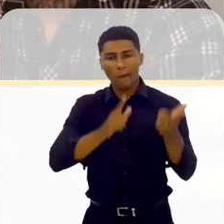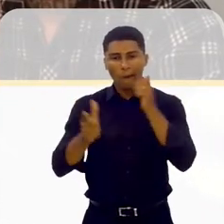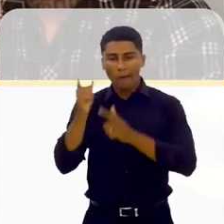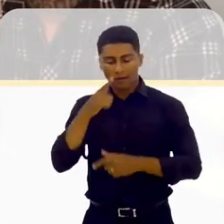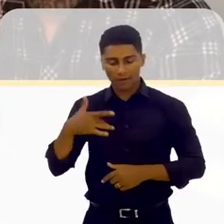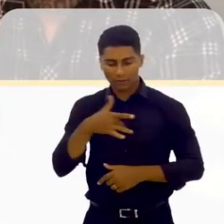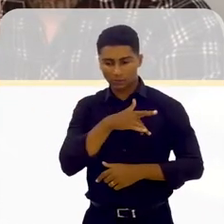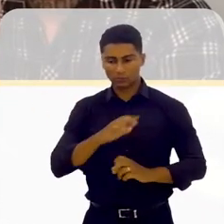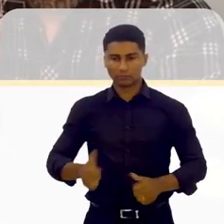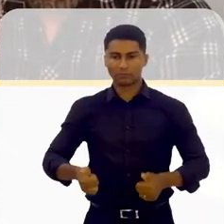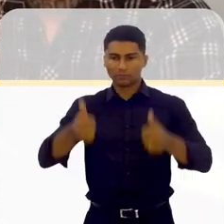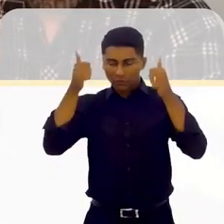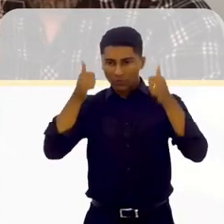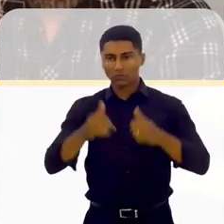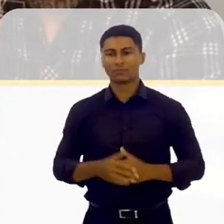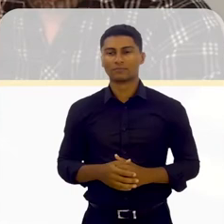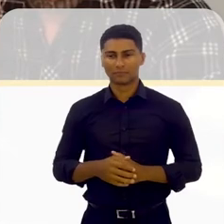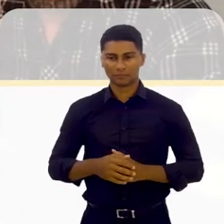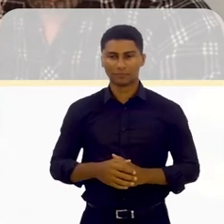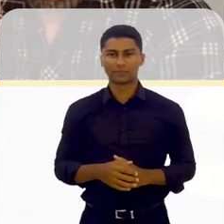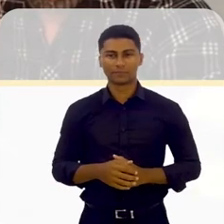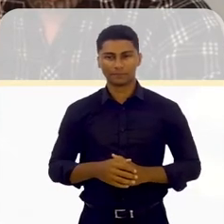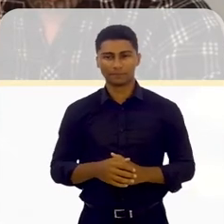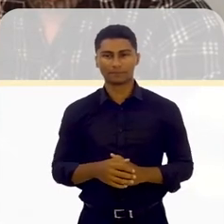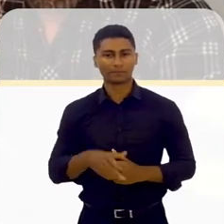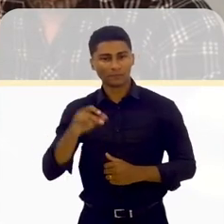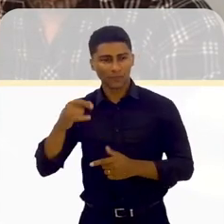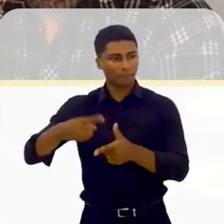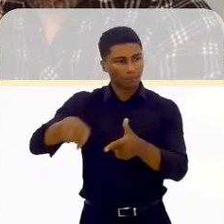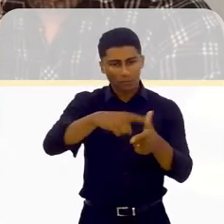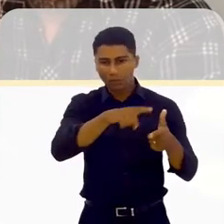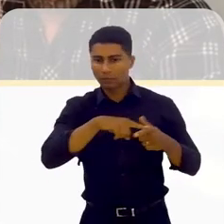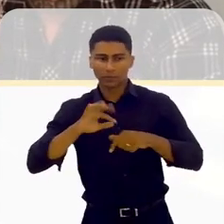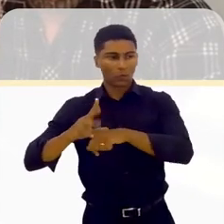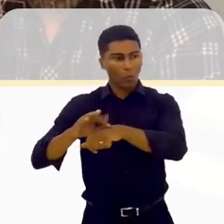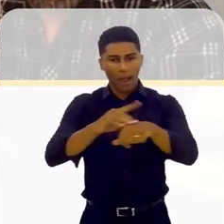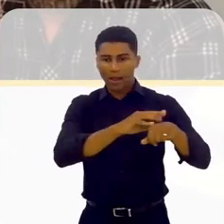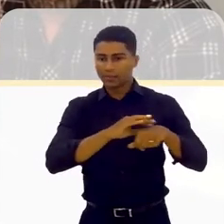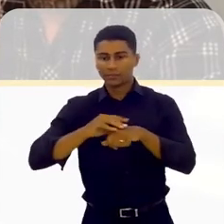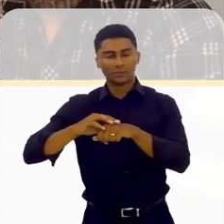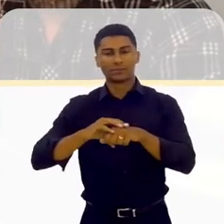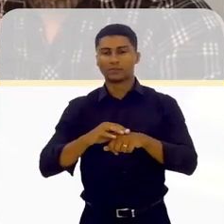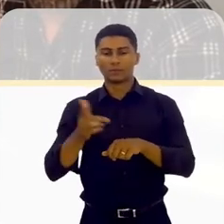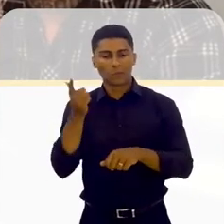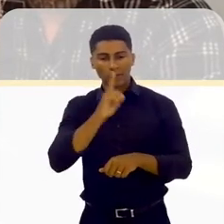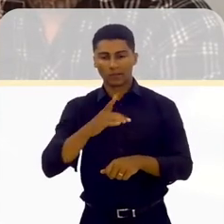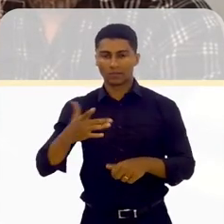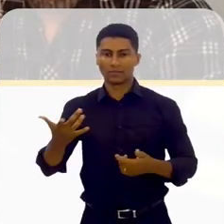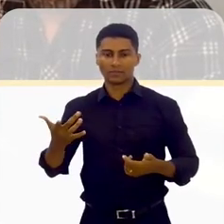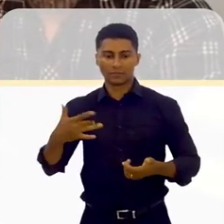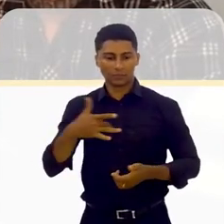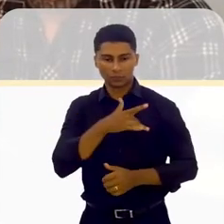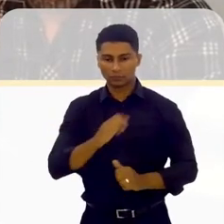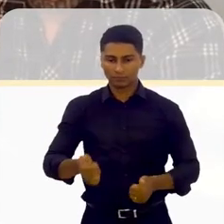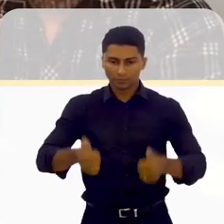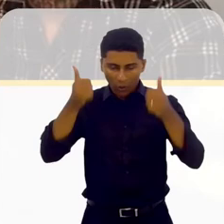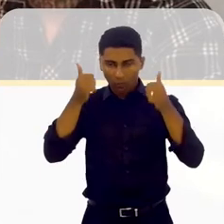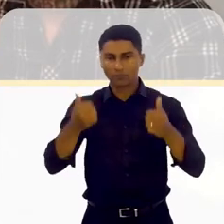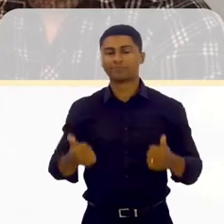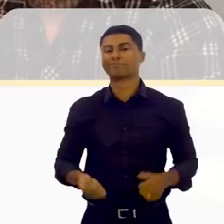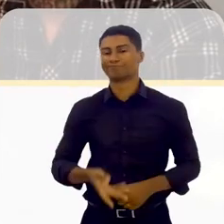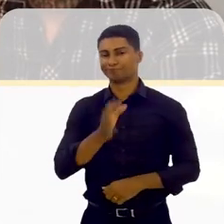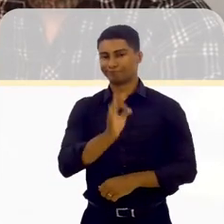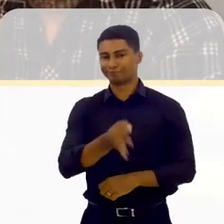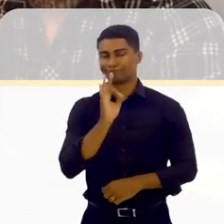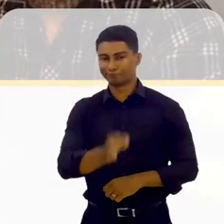recuperação das pessoas que têm algum tipo de problema, de doença, de transtorno, enfim, só a tua alegria já vai